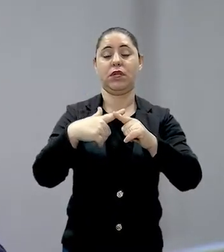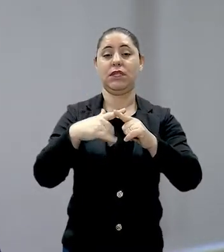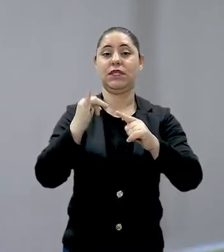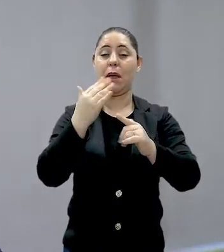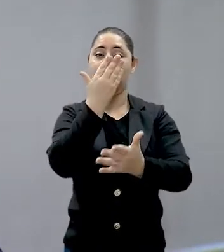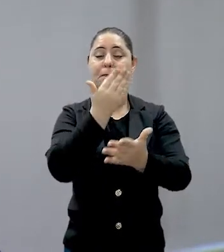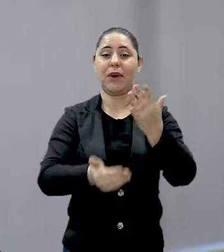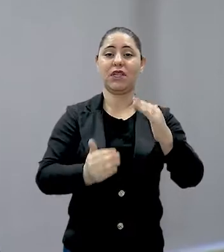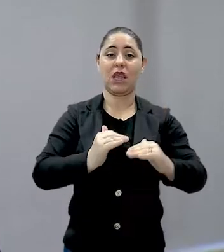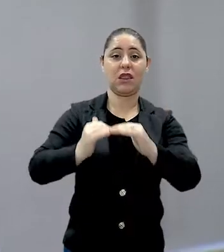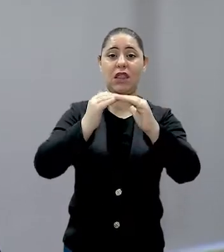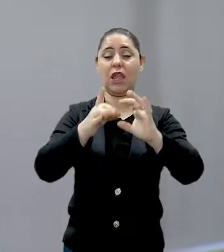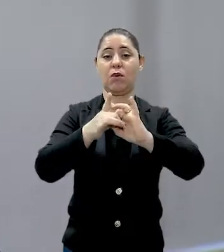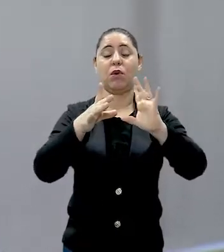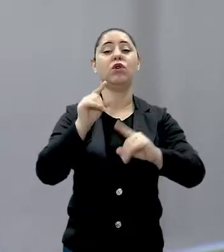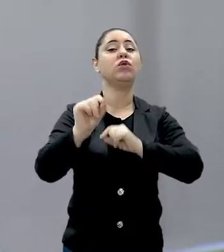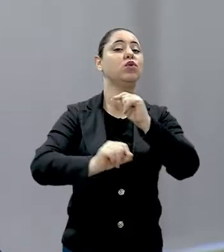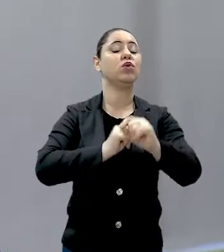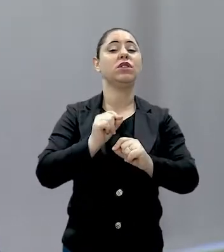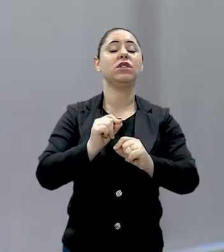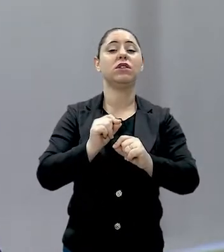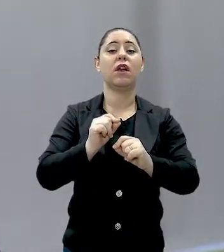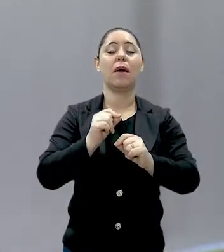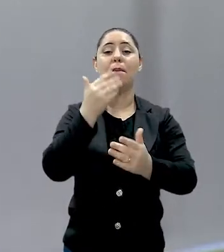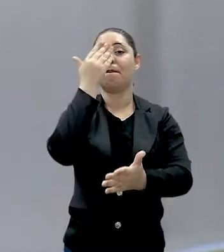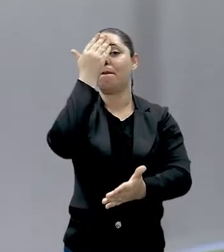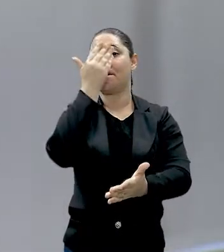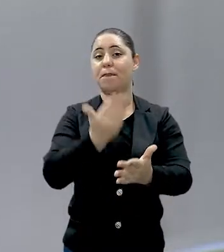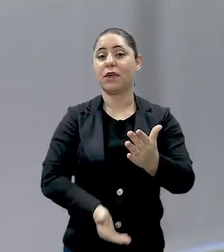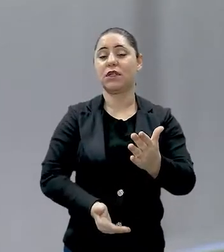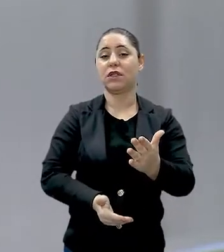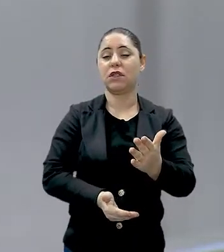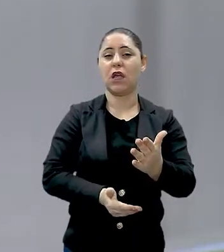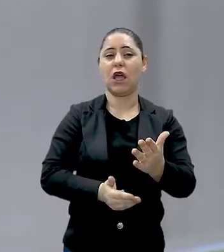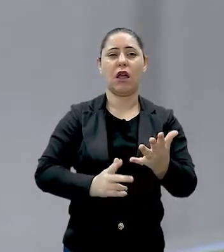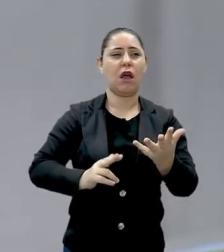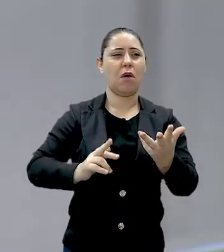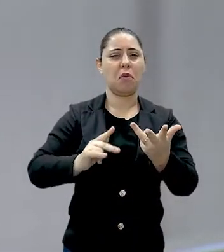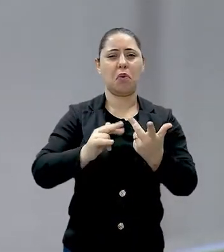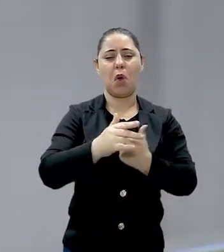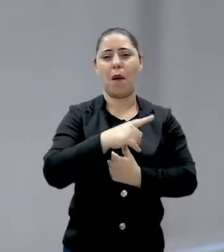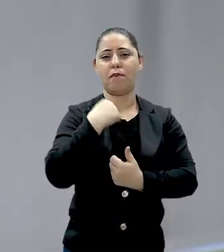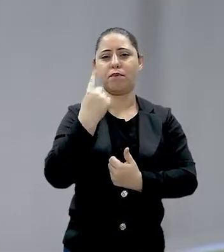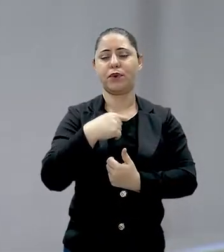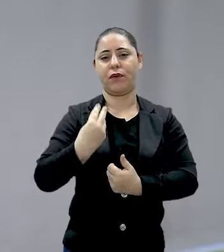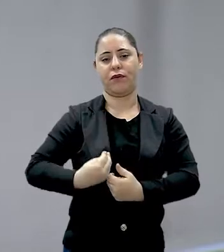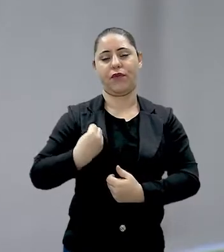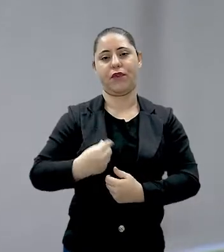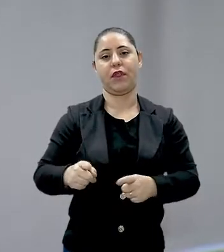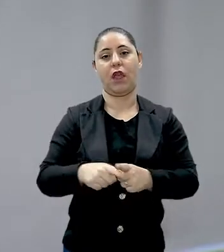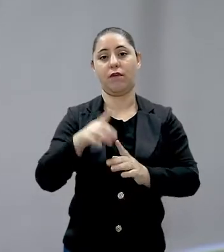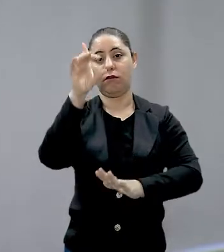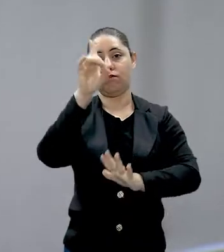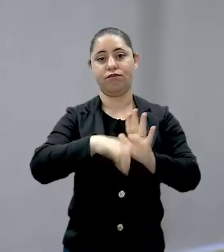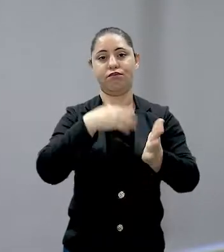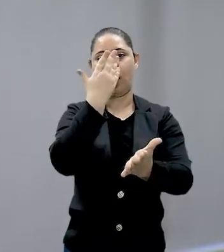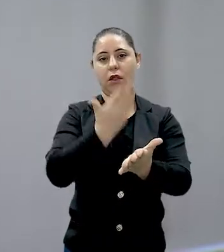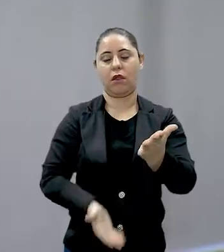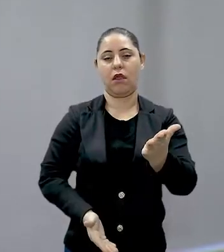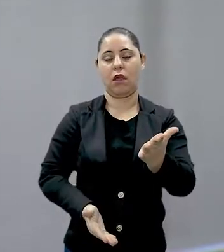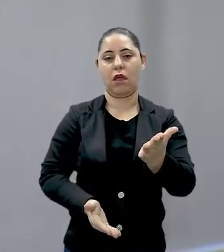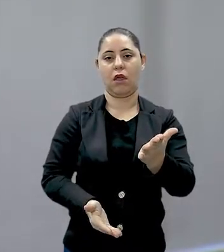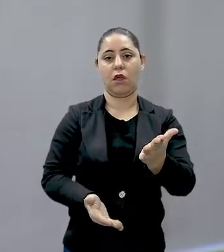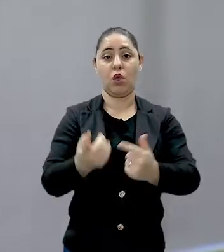democracia, porque se nós perdermos a democracia, significa nós perdermos uma série de vidas, significa nós perdermos